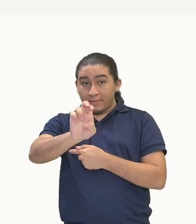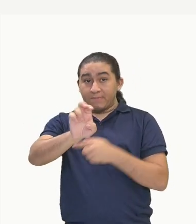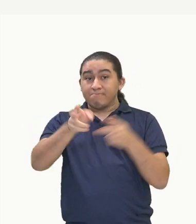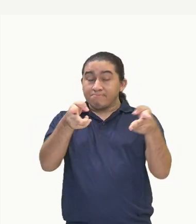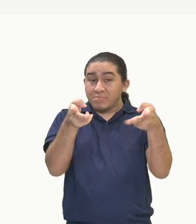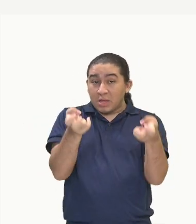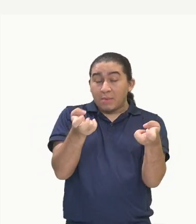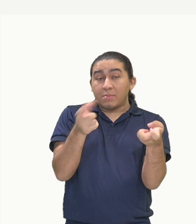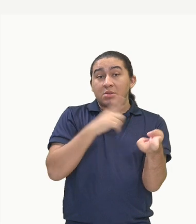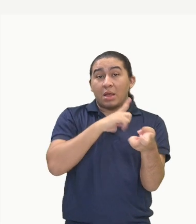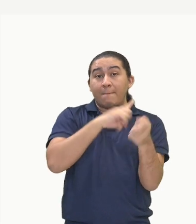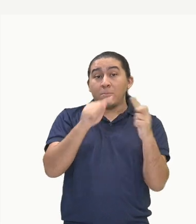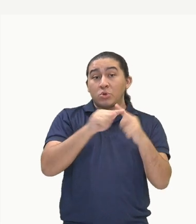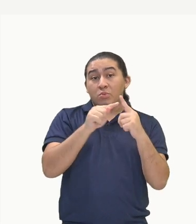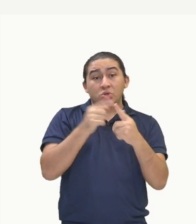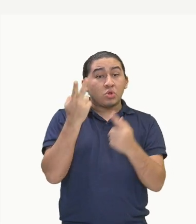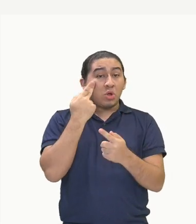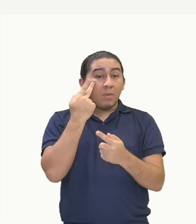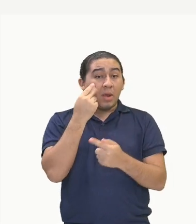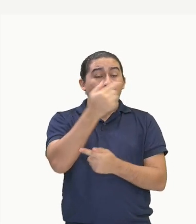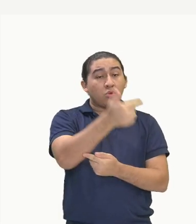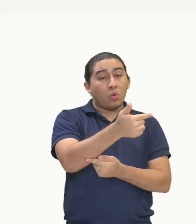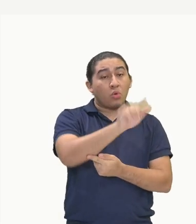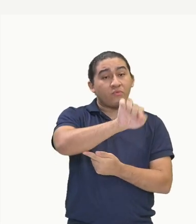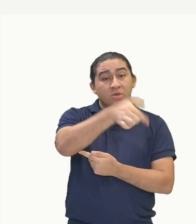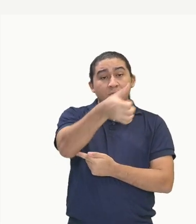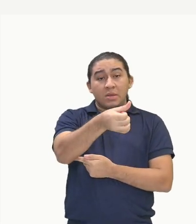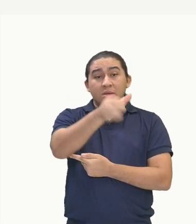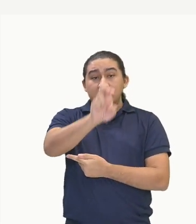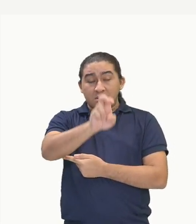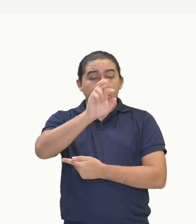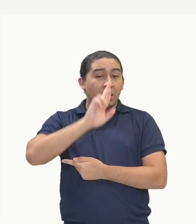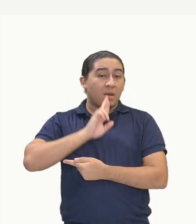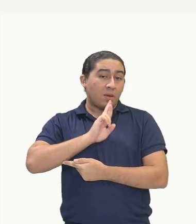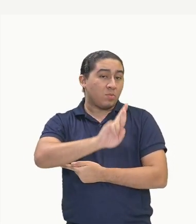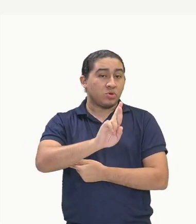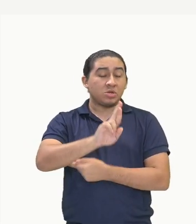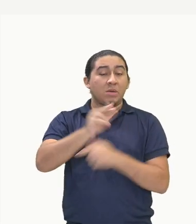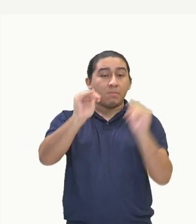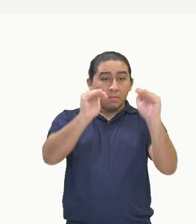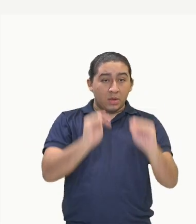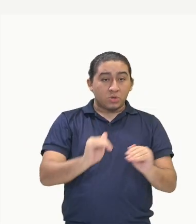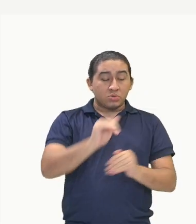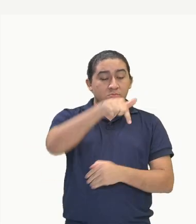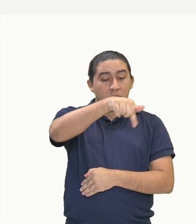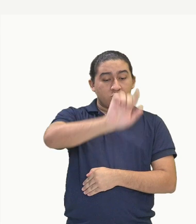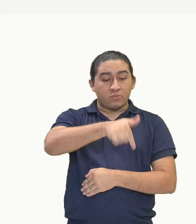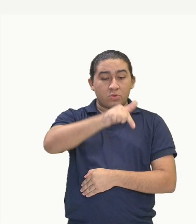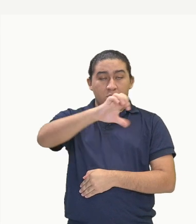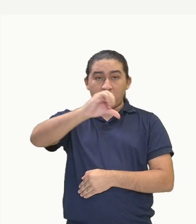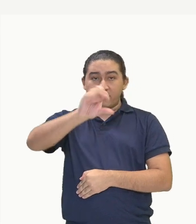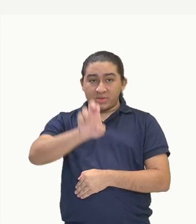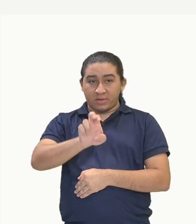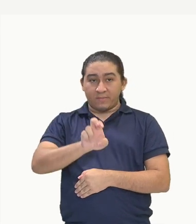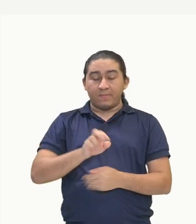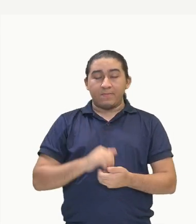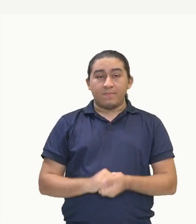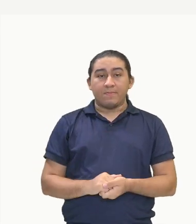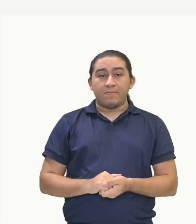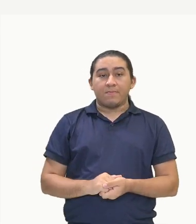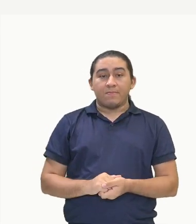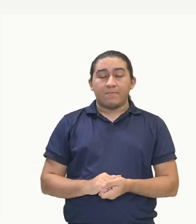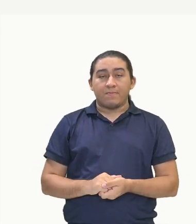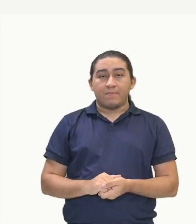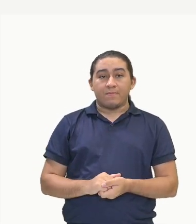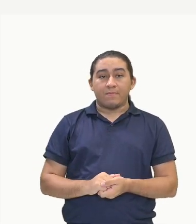multiplicação normalmente, ó. 3 vezes 5, 15, subiu 1. 3 vezes 6, 18, mais 1, 19, subiu o outro. E 3 vezes